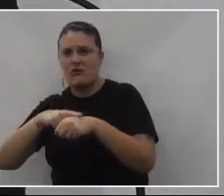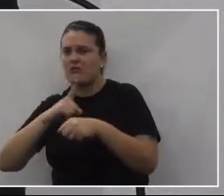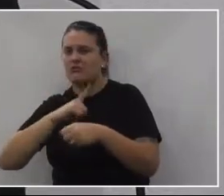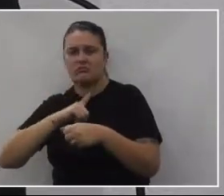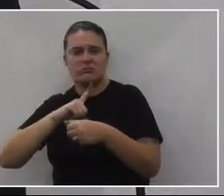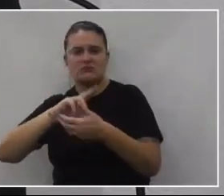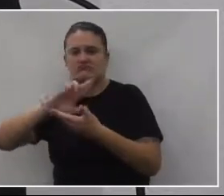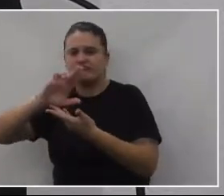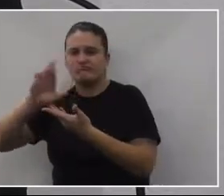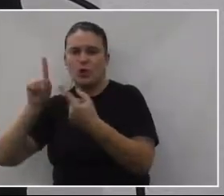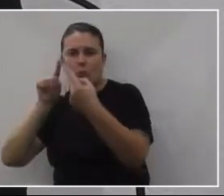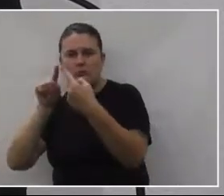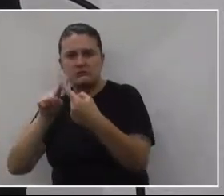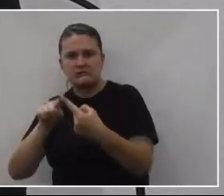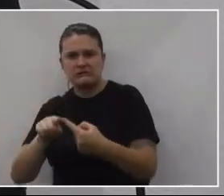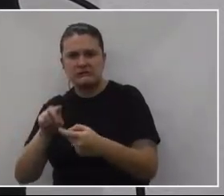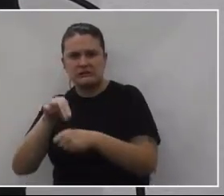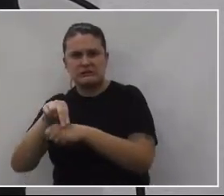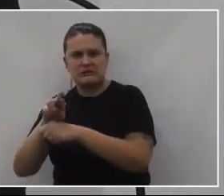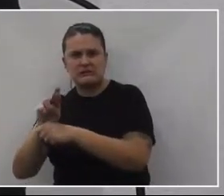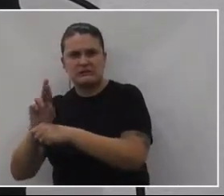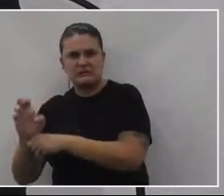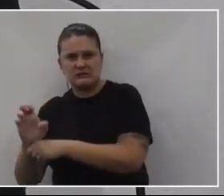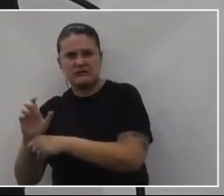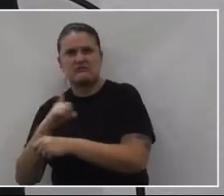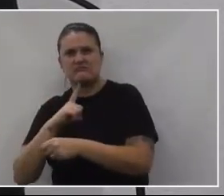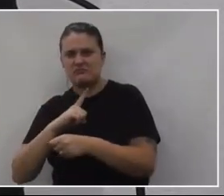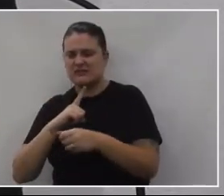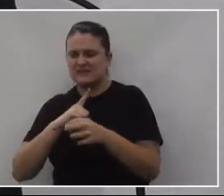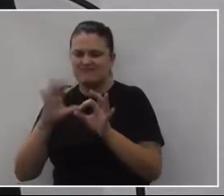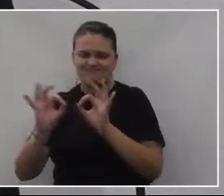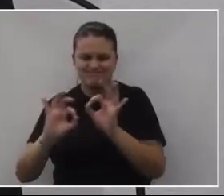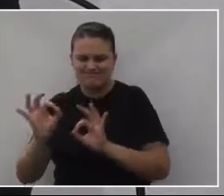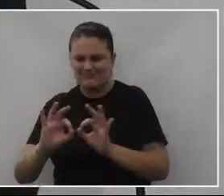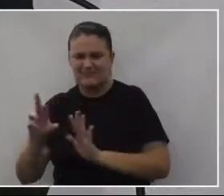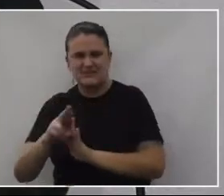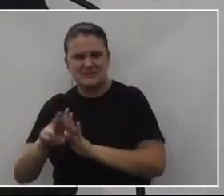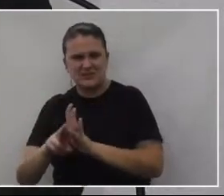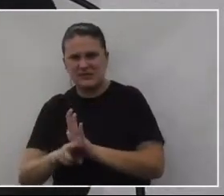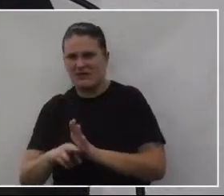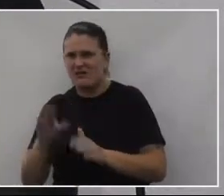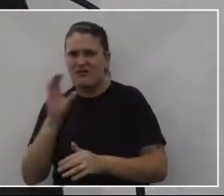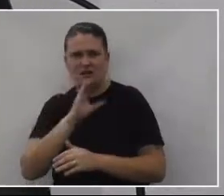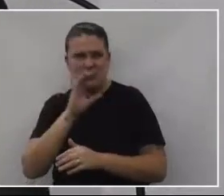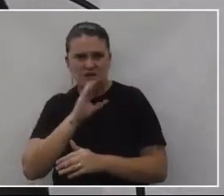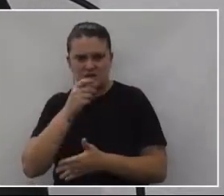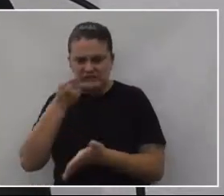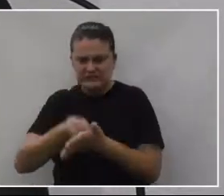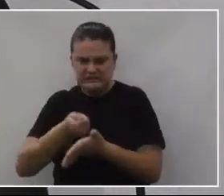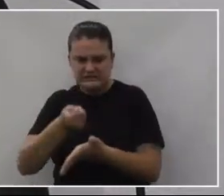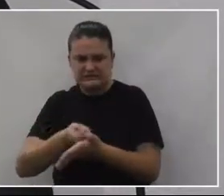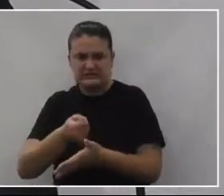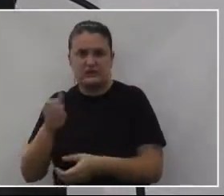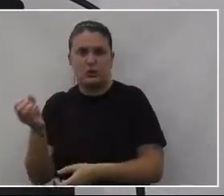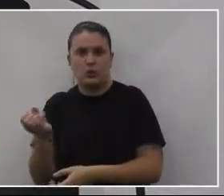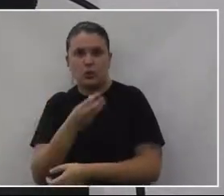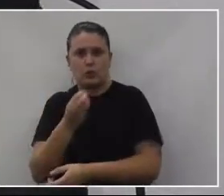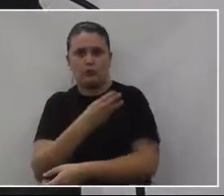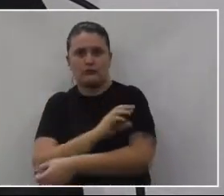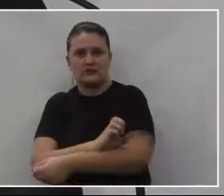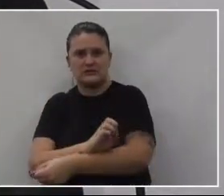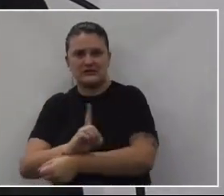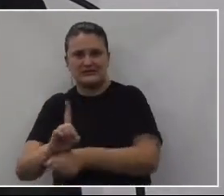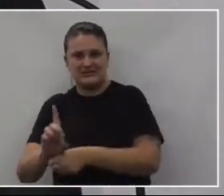né? E está uma loucura a vida deles ali, numa sistemática nova de trabalho imposta, ali, impressa pelo novo secretário de